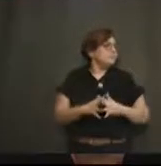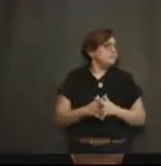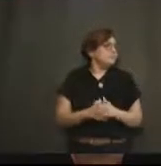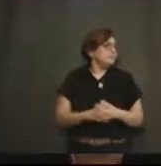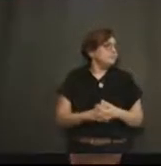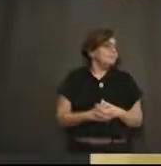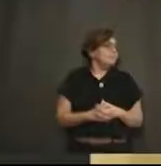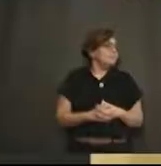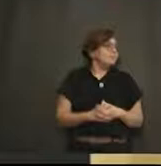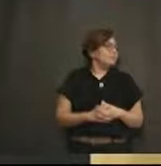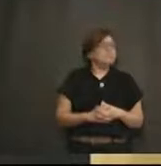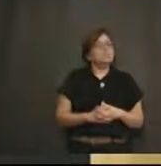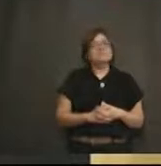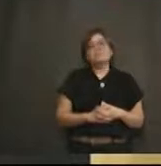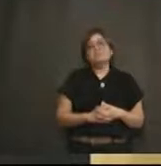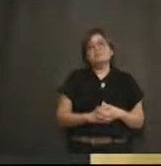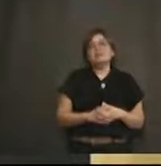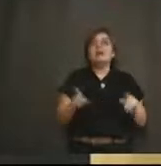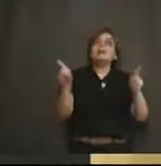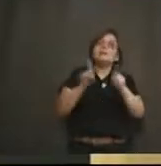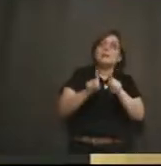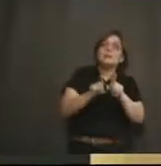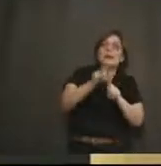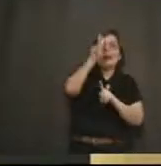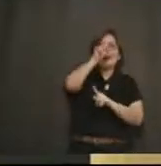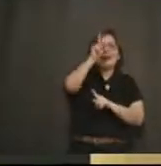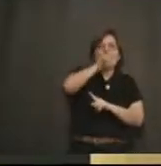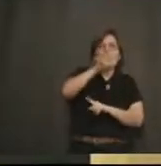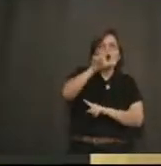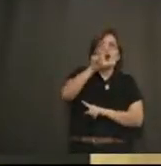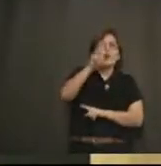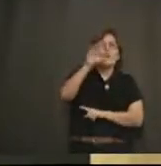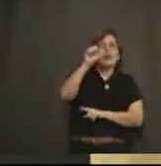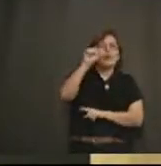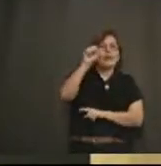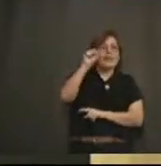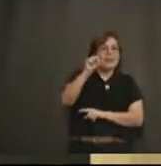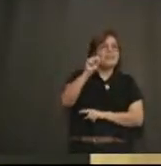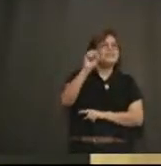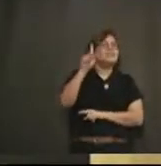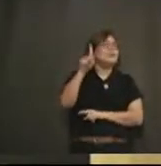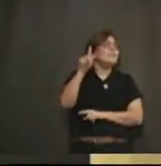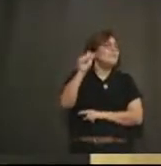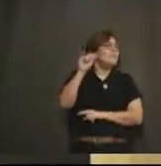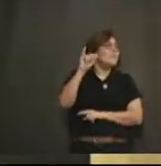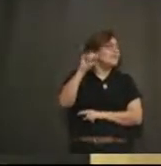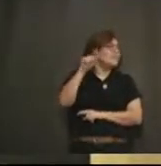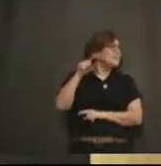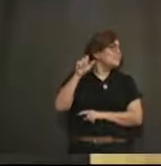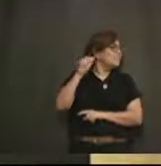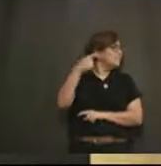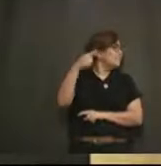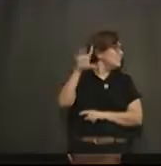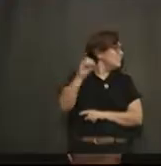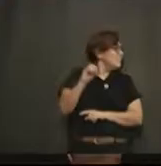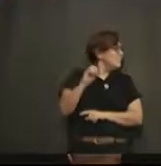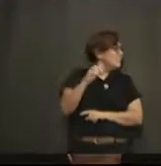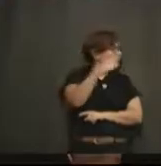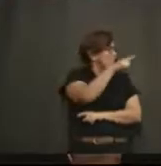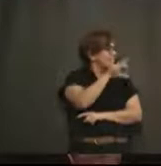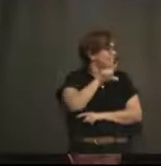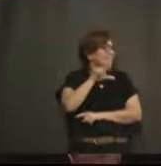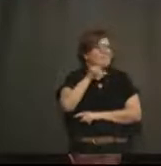Já vi que está por aqui também o Lucas Paixão, que também indica. Cadê o Lucas? Aí, Lucas.